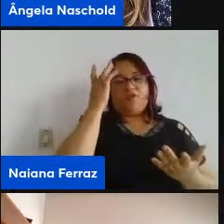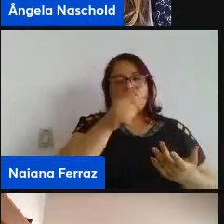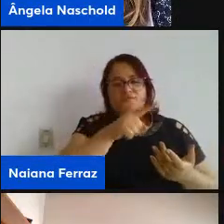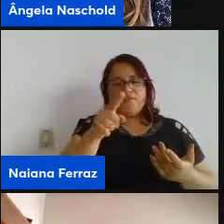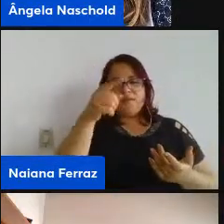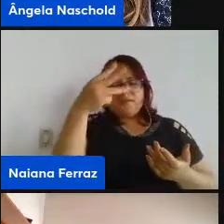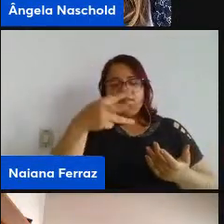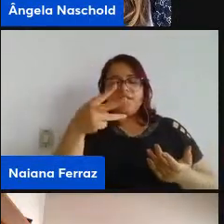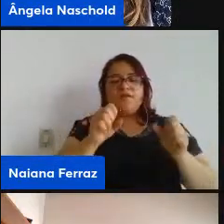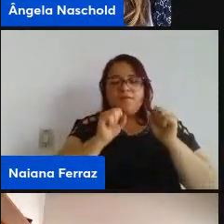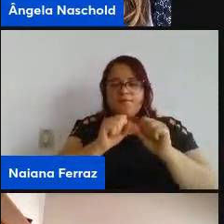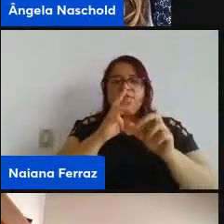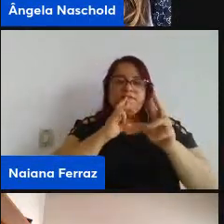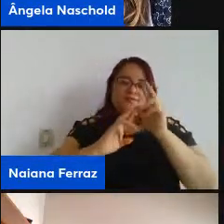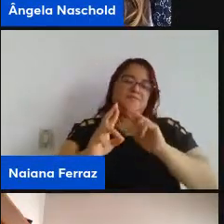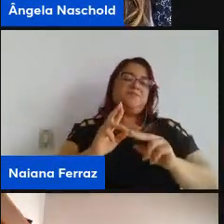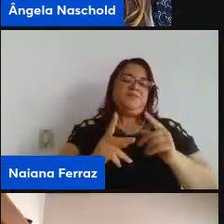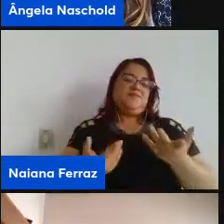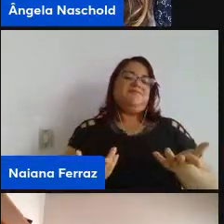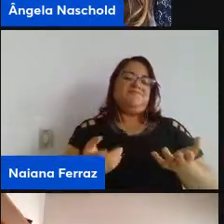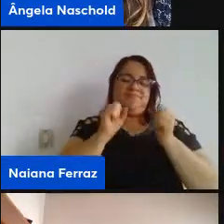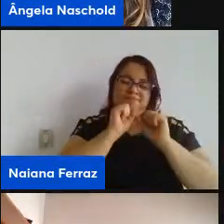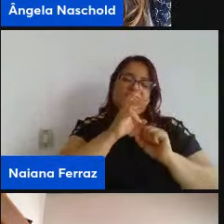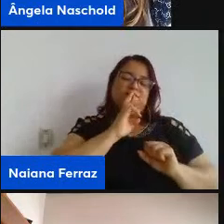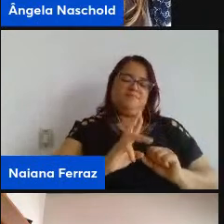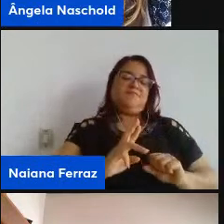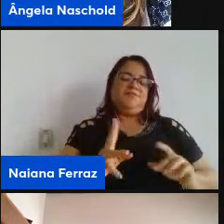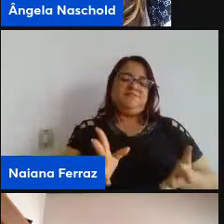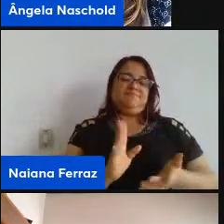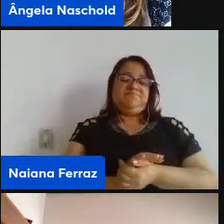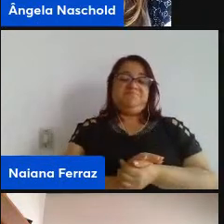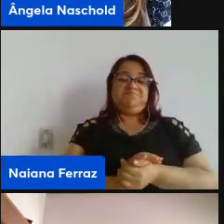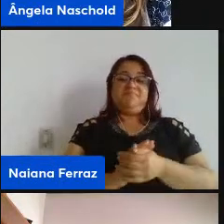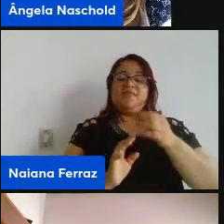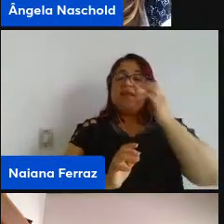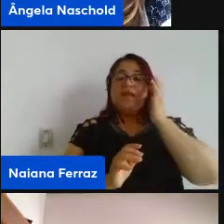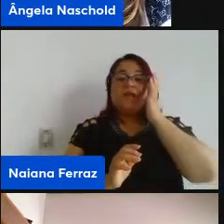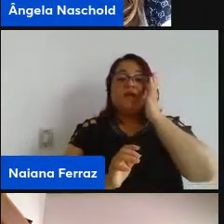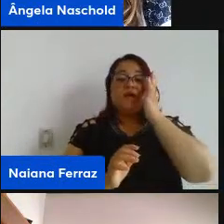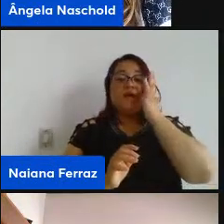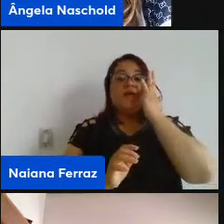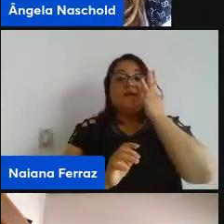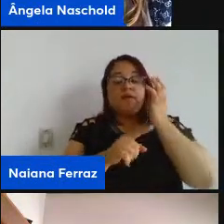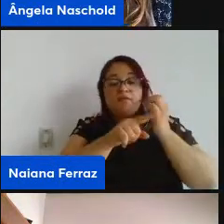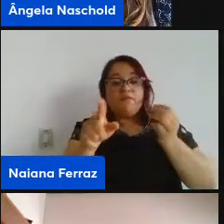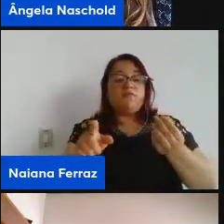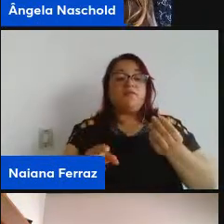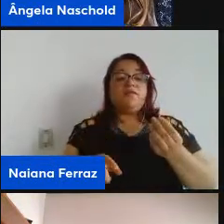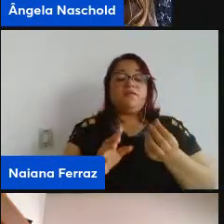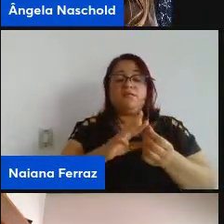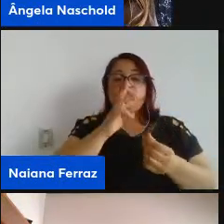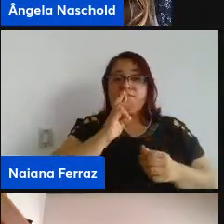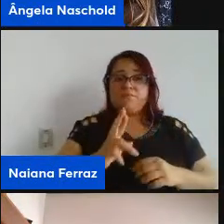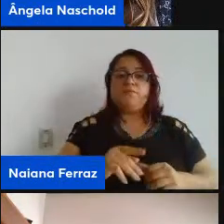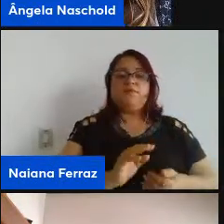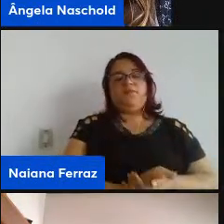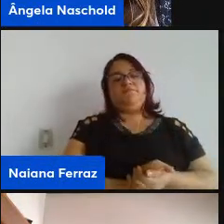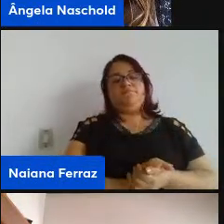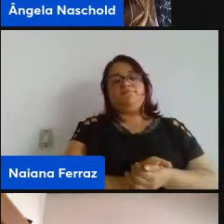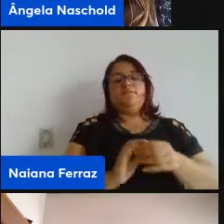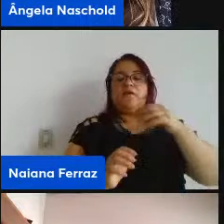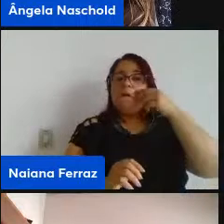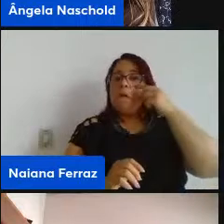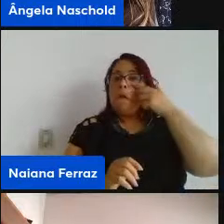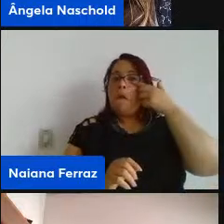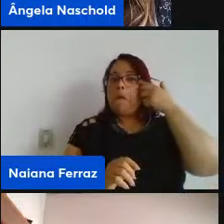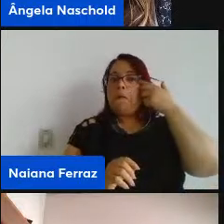quem quer puxar a resposta, né? Mas é realmente para vocês essa pergunta, muito mais do que para mim,